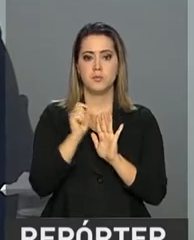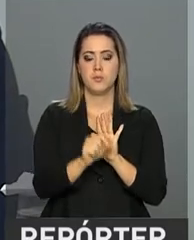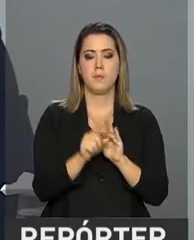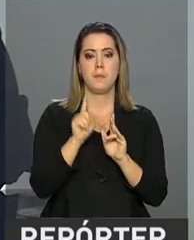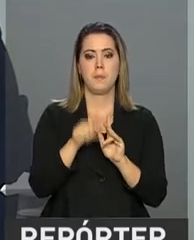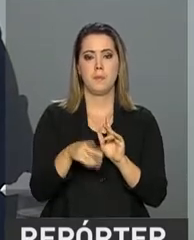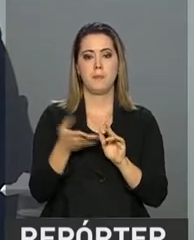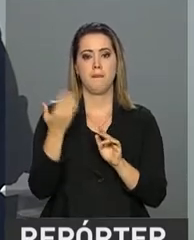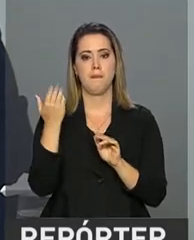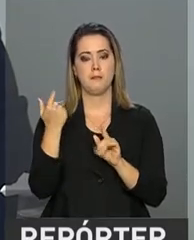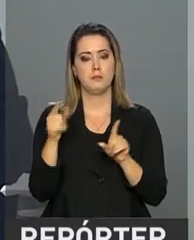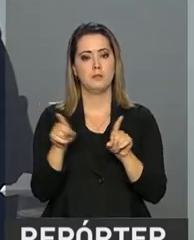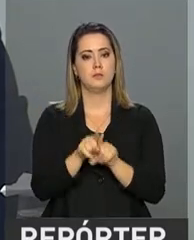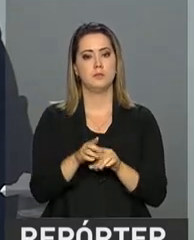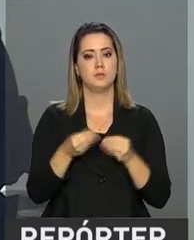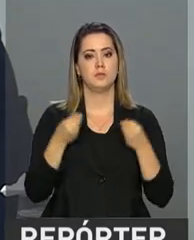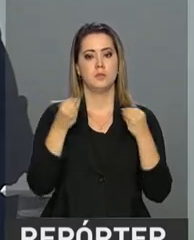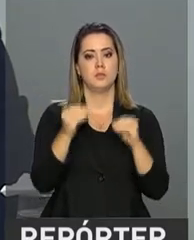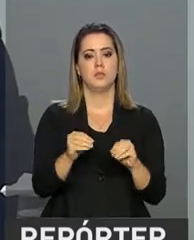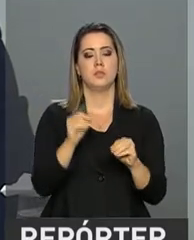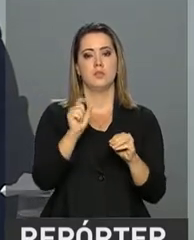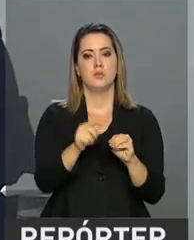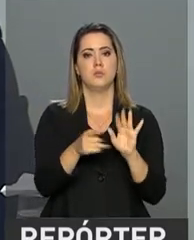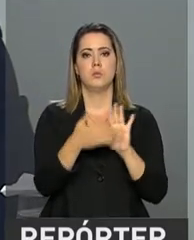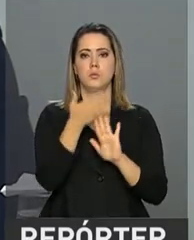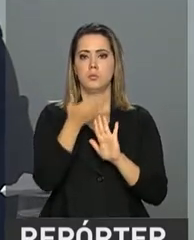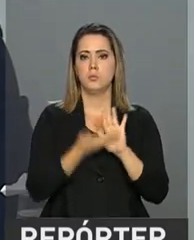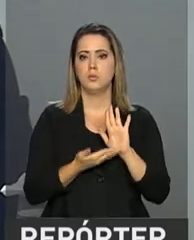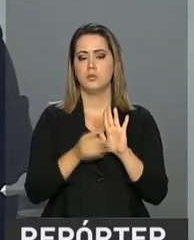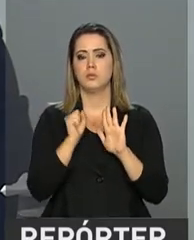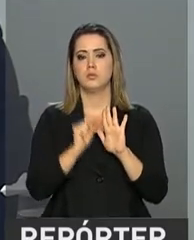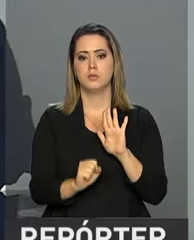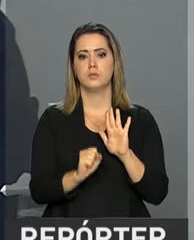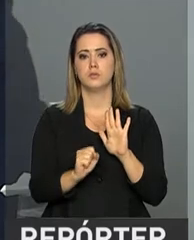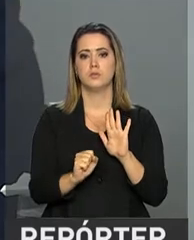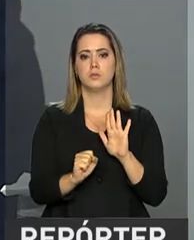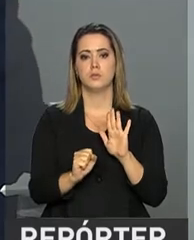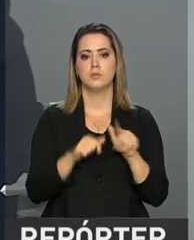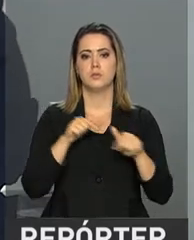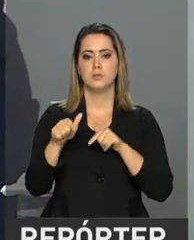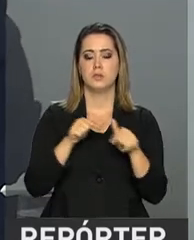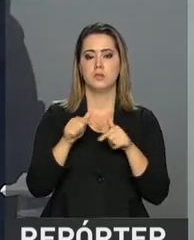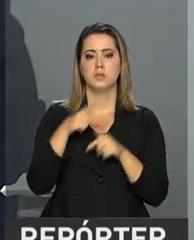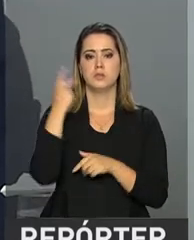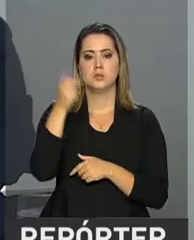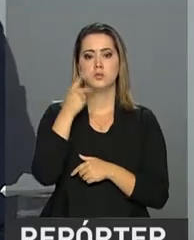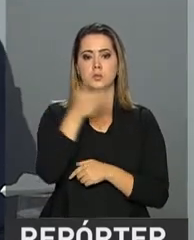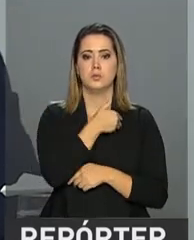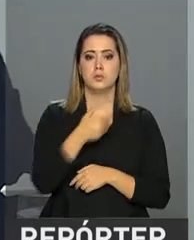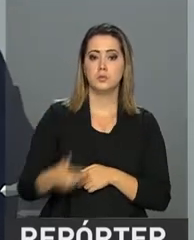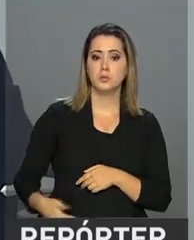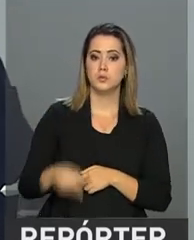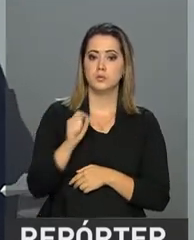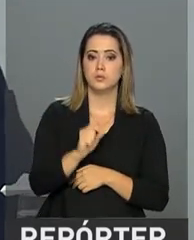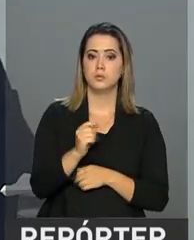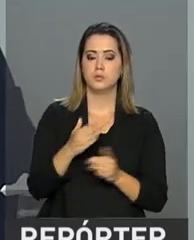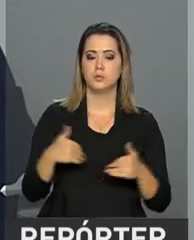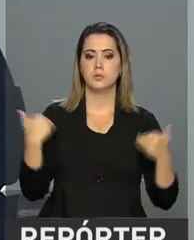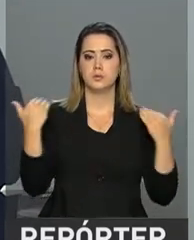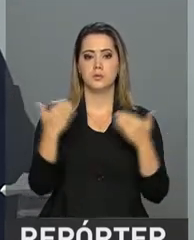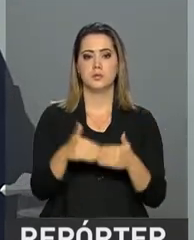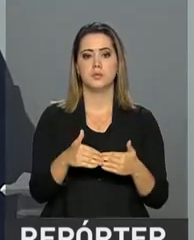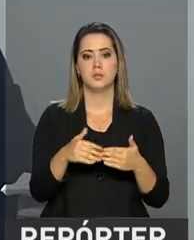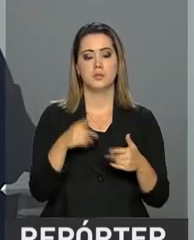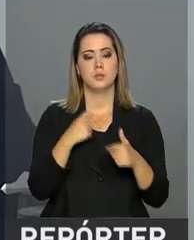já naquele momento se colocava como uma ferramenta de ação de política pública para enfrentar a